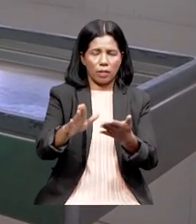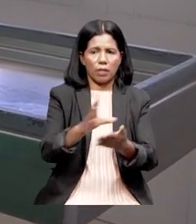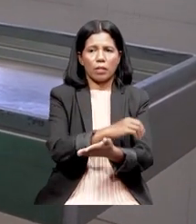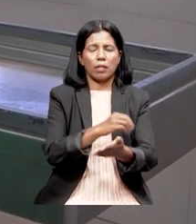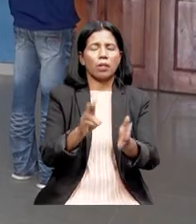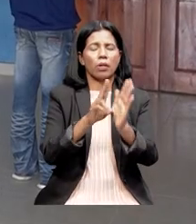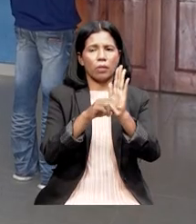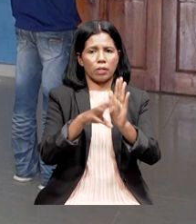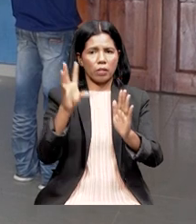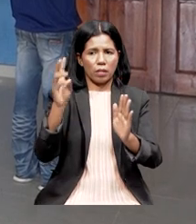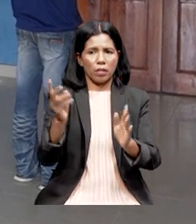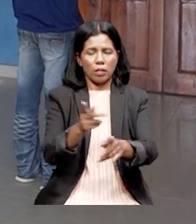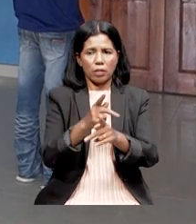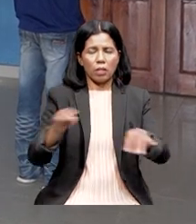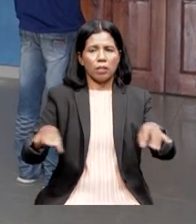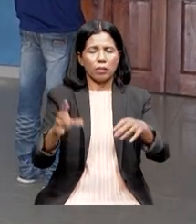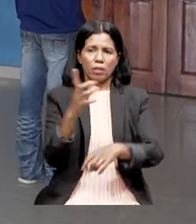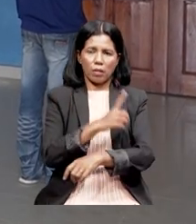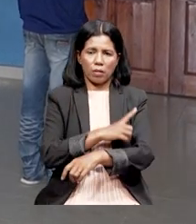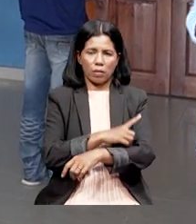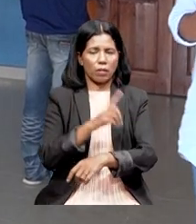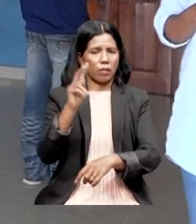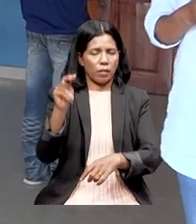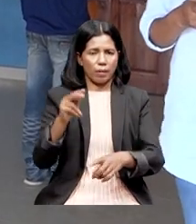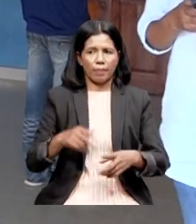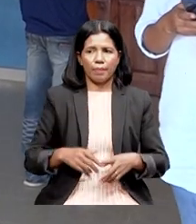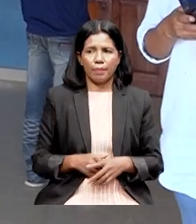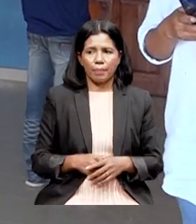SIF horas nen, não é bela segura serviço lor lorong nian. Tito Silva, Azina Lola, GMN.